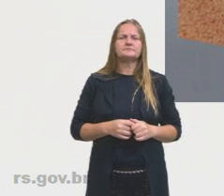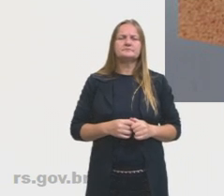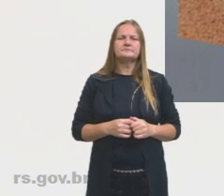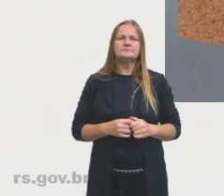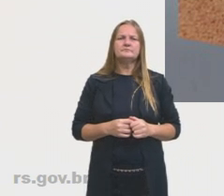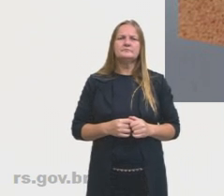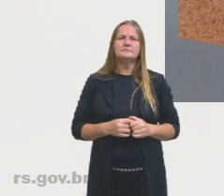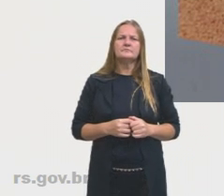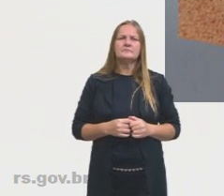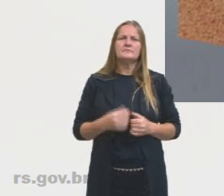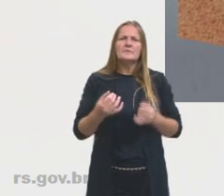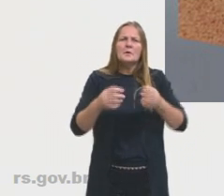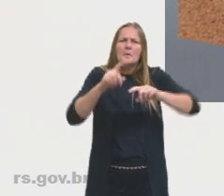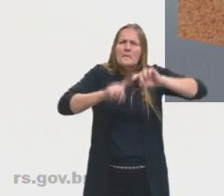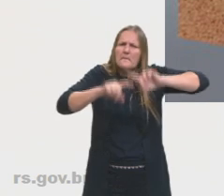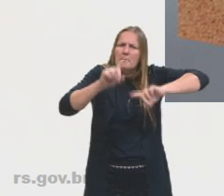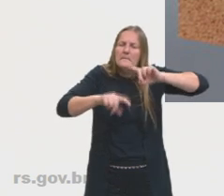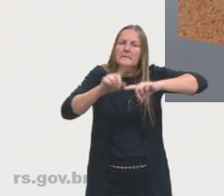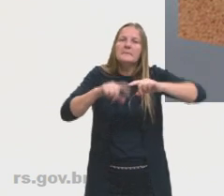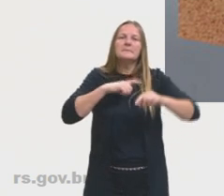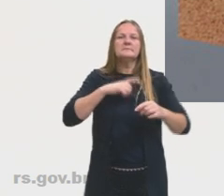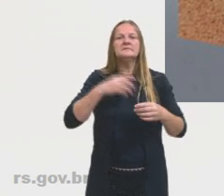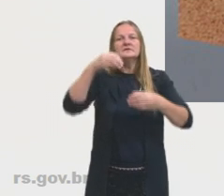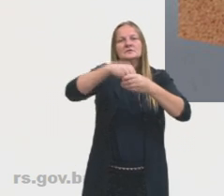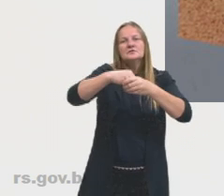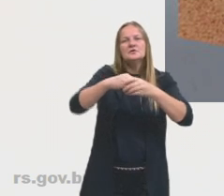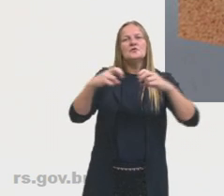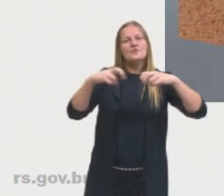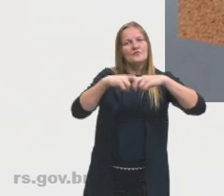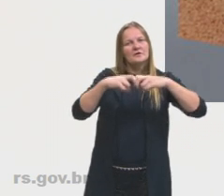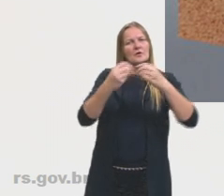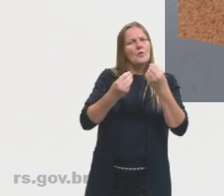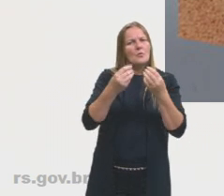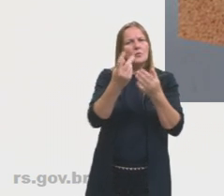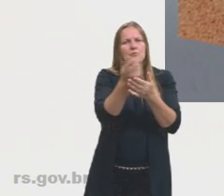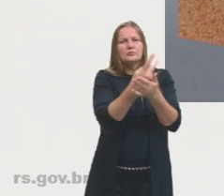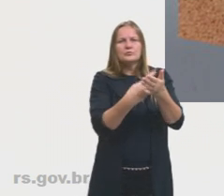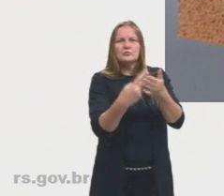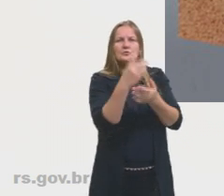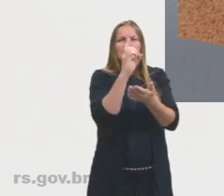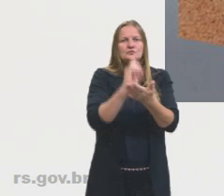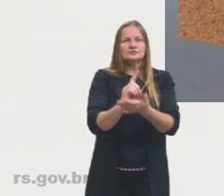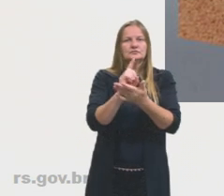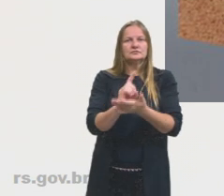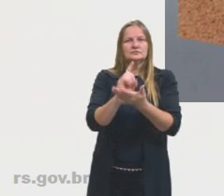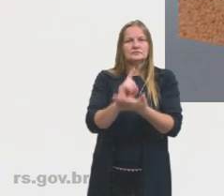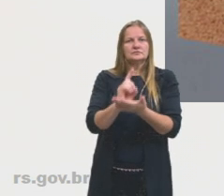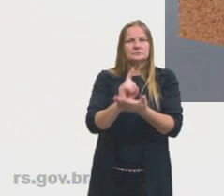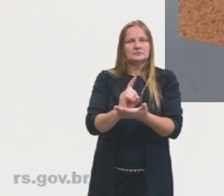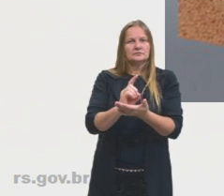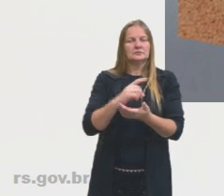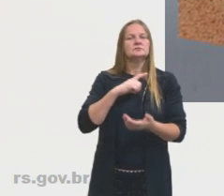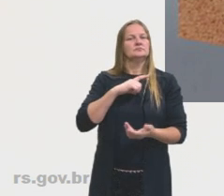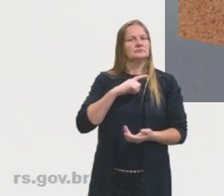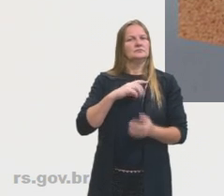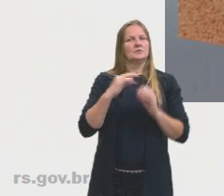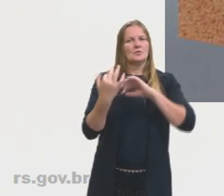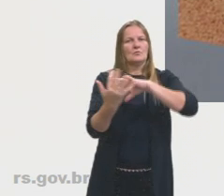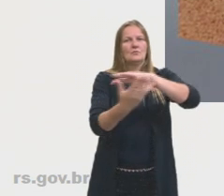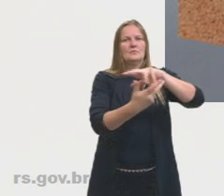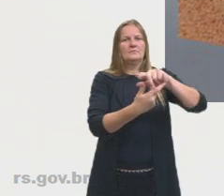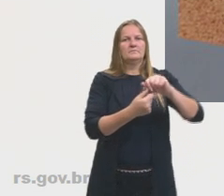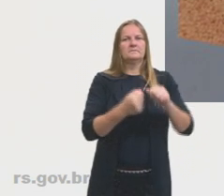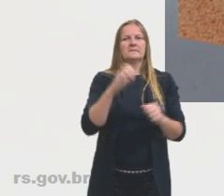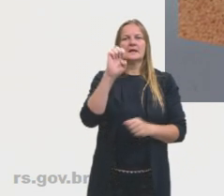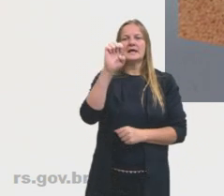do material que tem ali e o modelo físico através da Band cidade que nós temos tá então